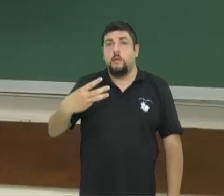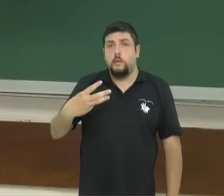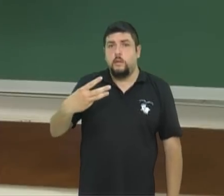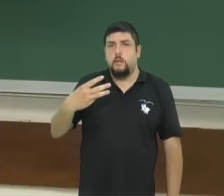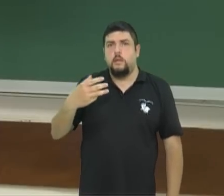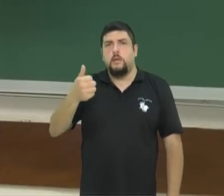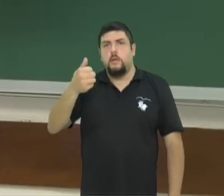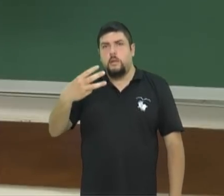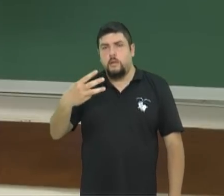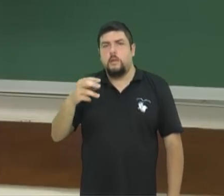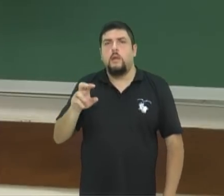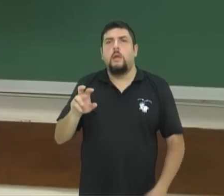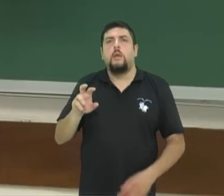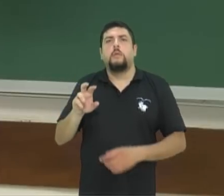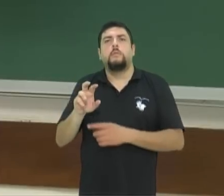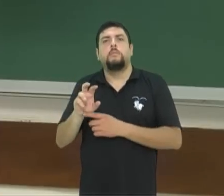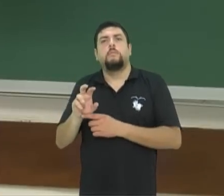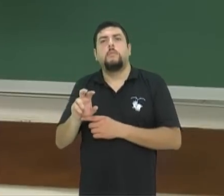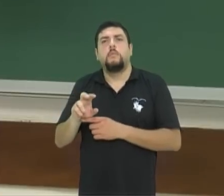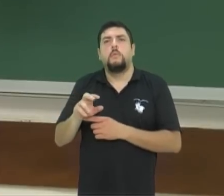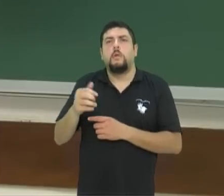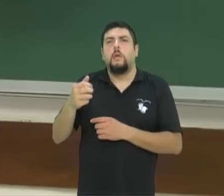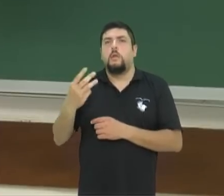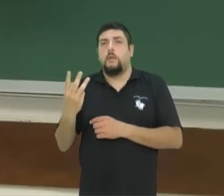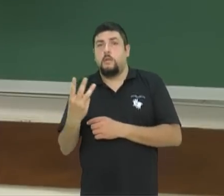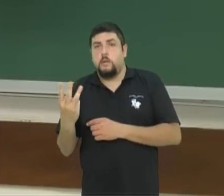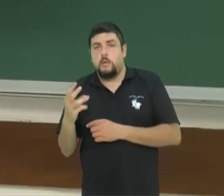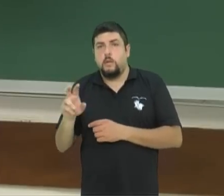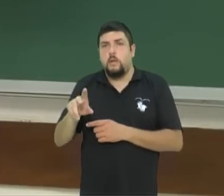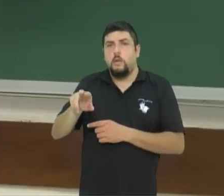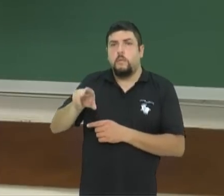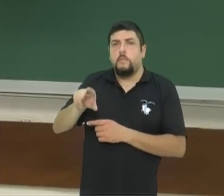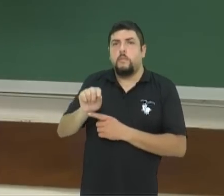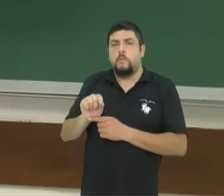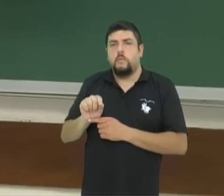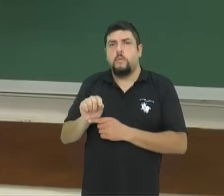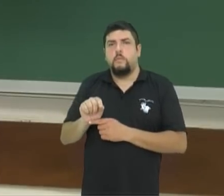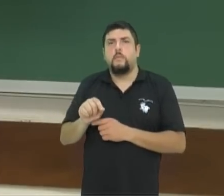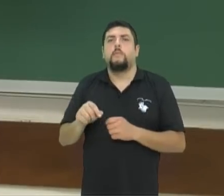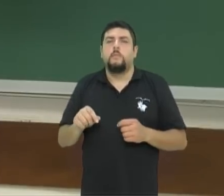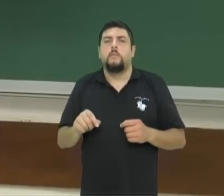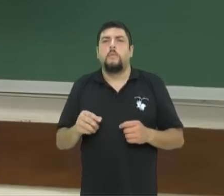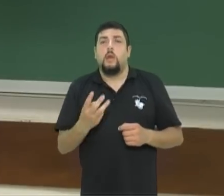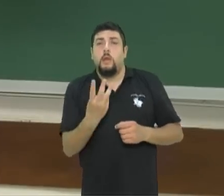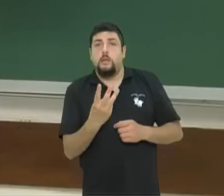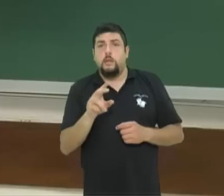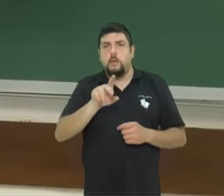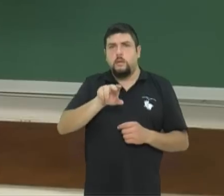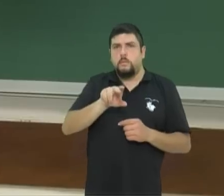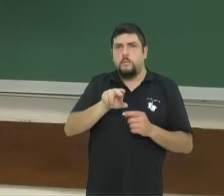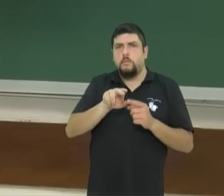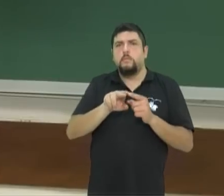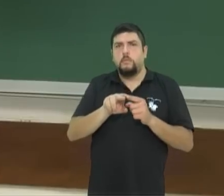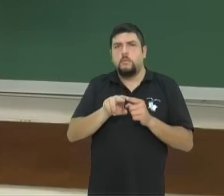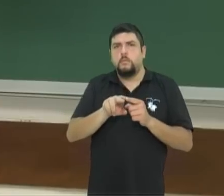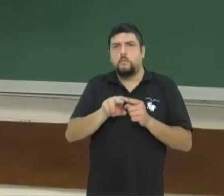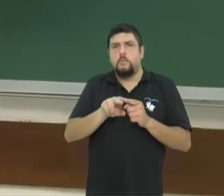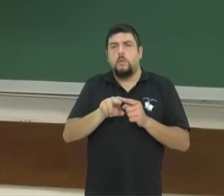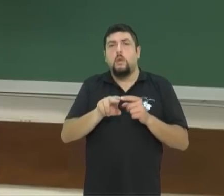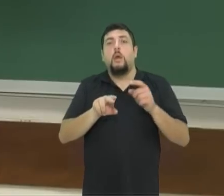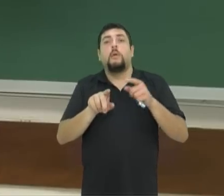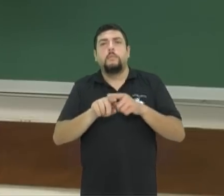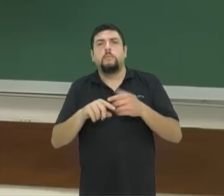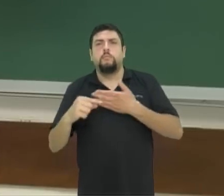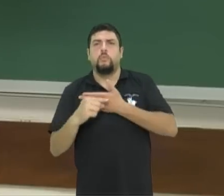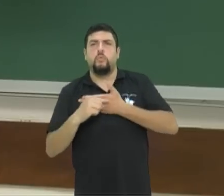explicar, né, que esses 3 irmãos eram todos titãs. Então, o que ele fez para introduzir essa explicação? Poderia ter